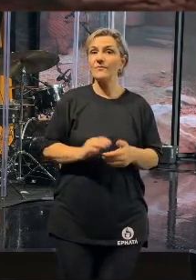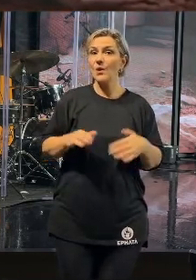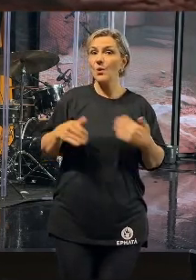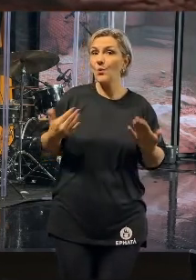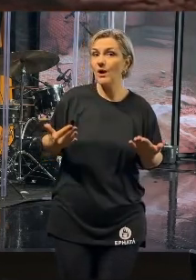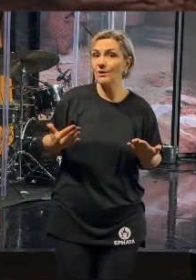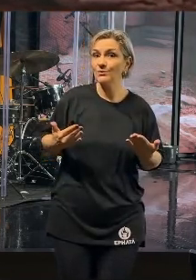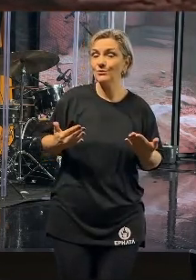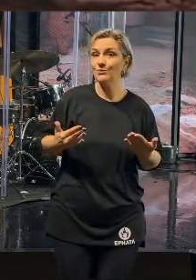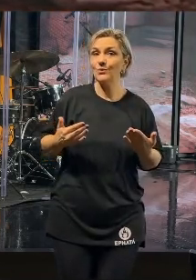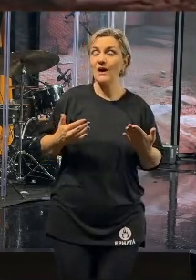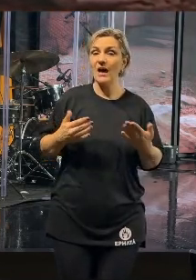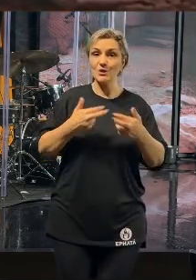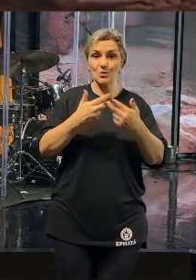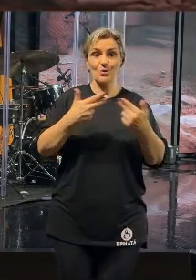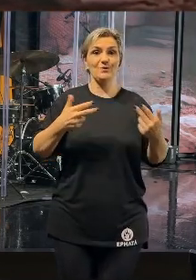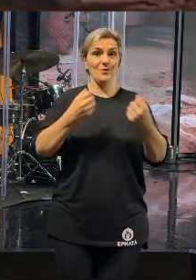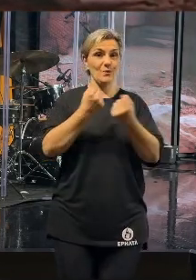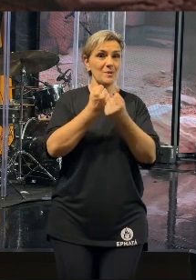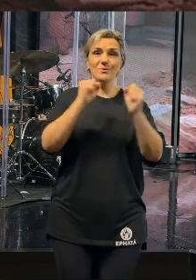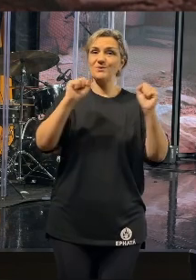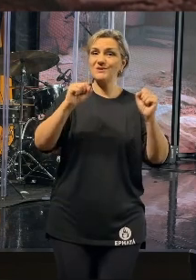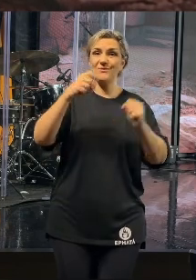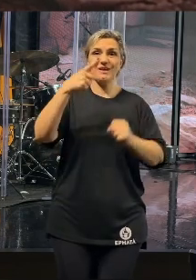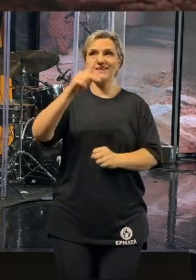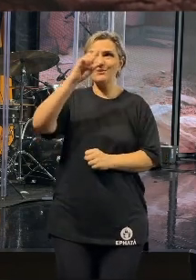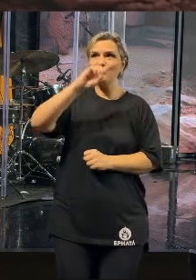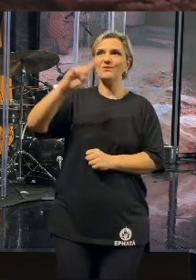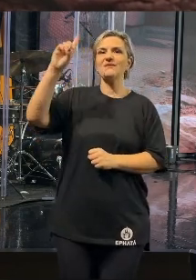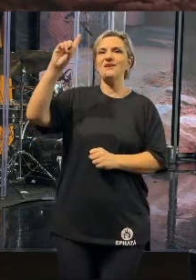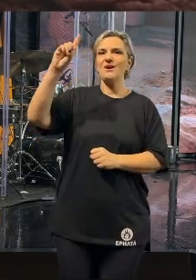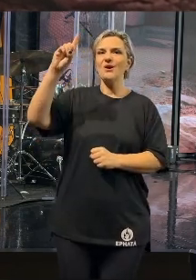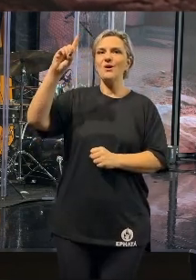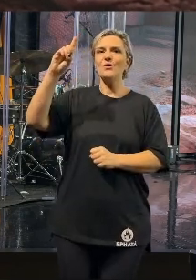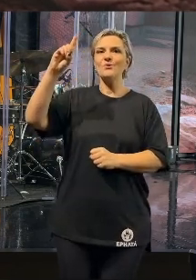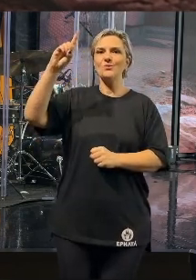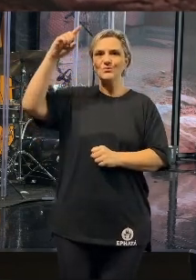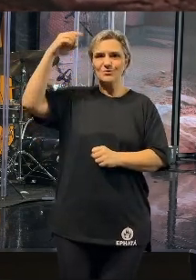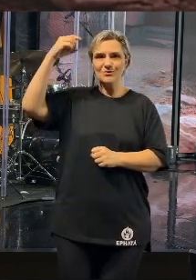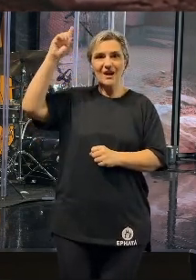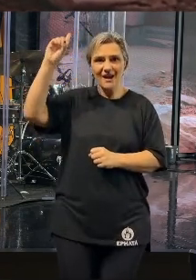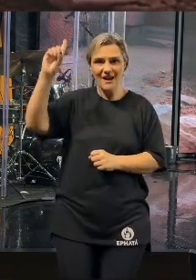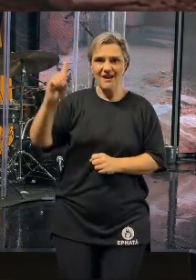Quando fica impossível, é que o teu Deus entra em cena.